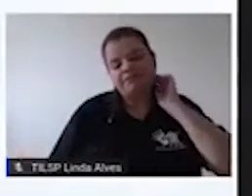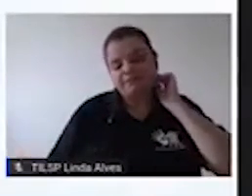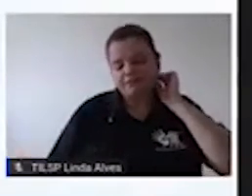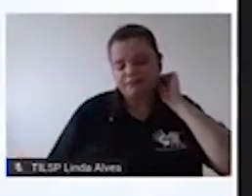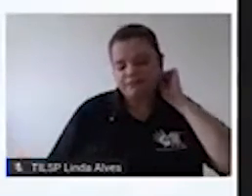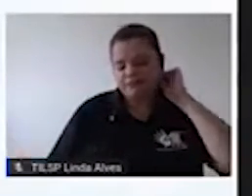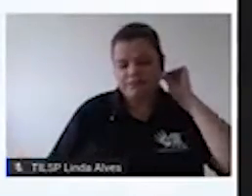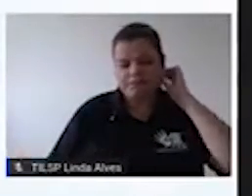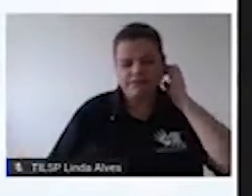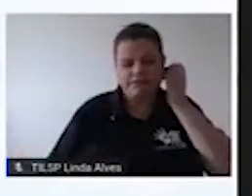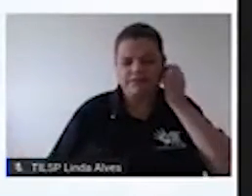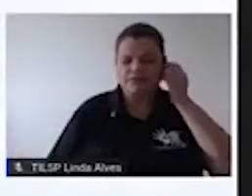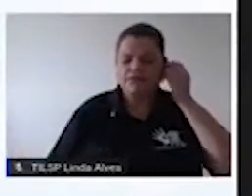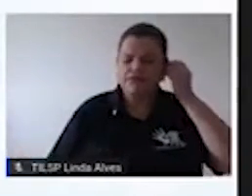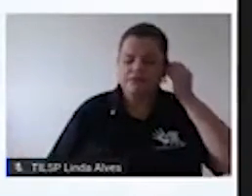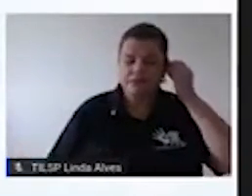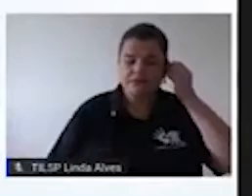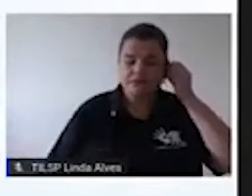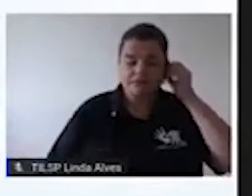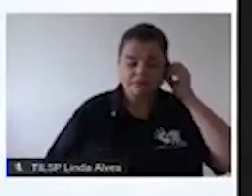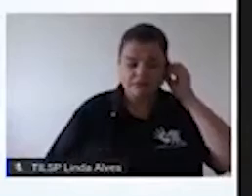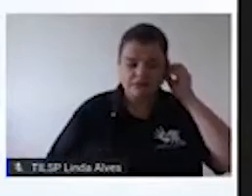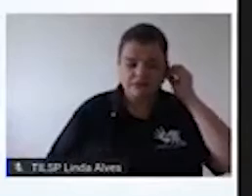essa discussão ela levou anos,